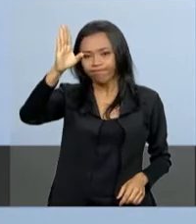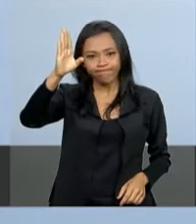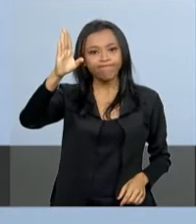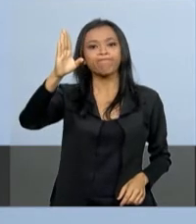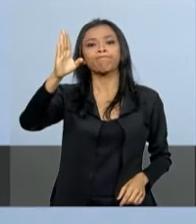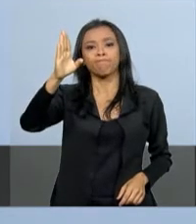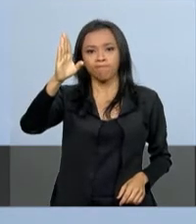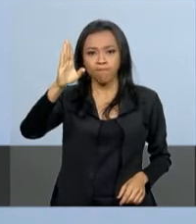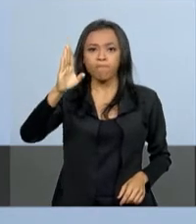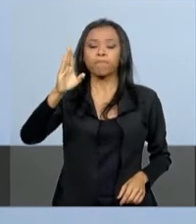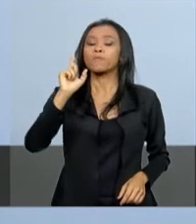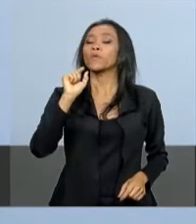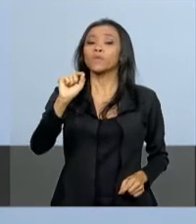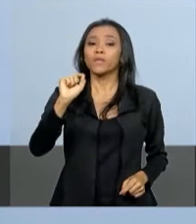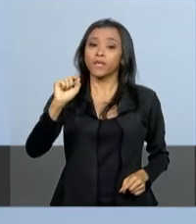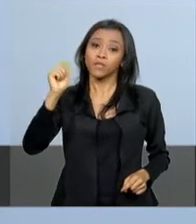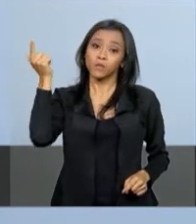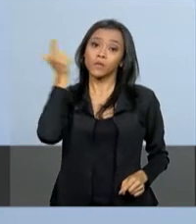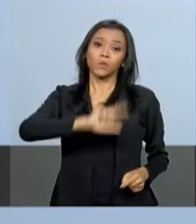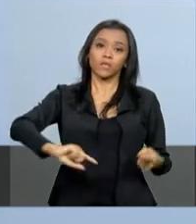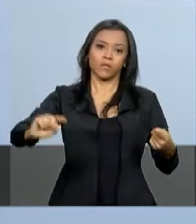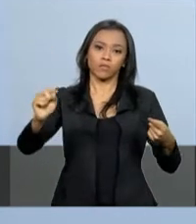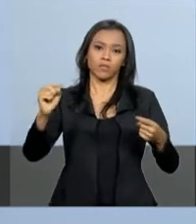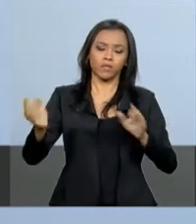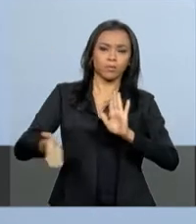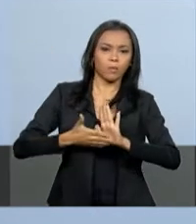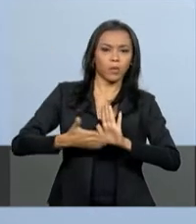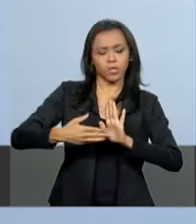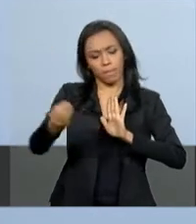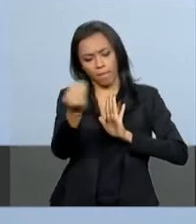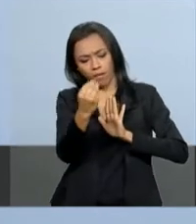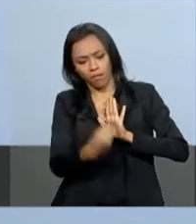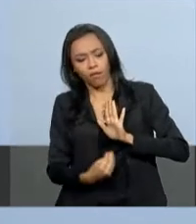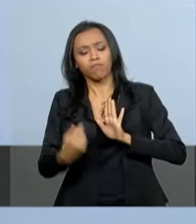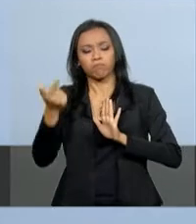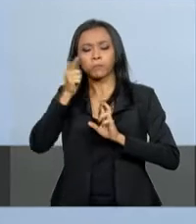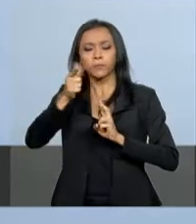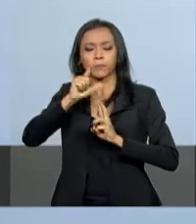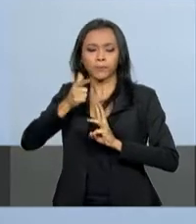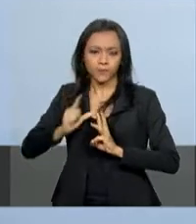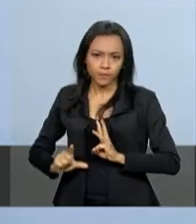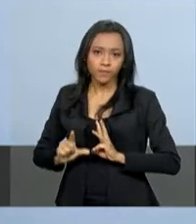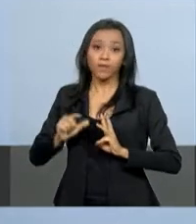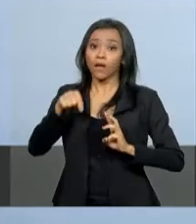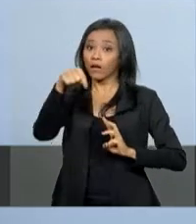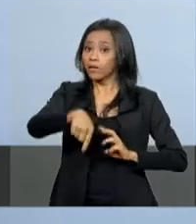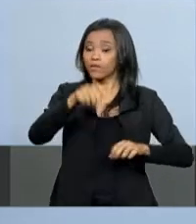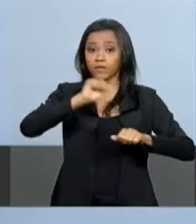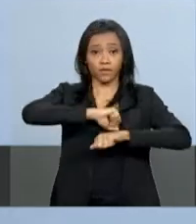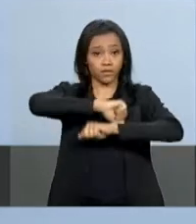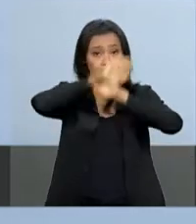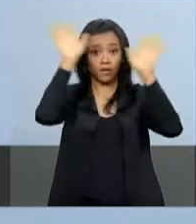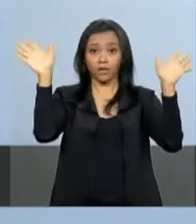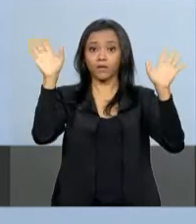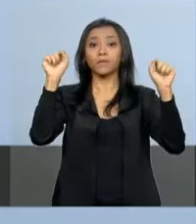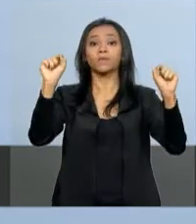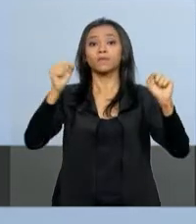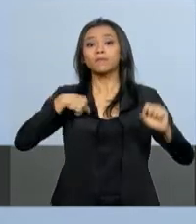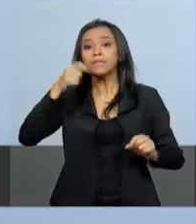de nossas medidas ficou aqui evidenciado o extraordinário interesse